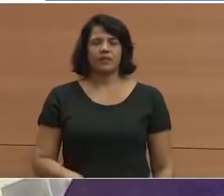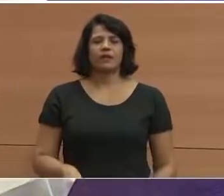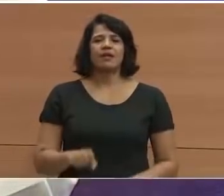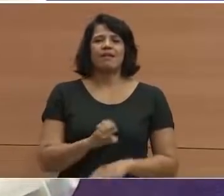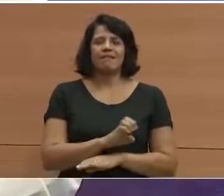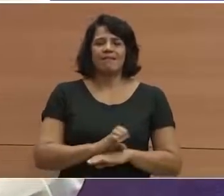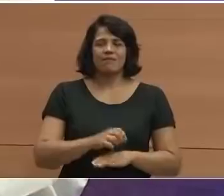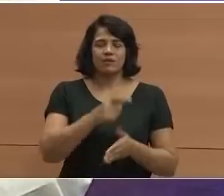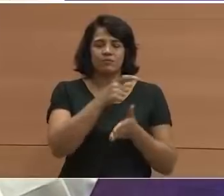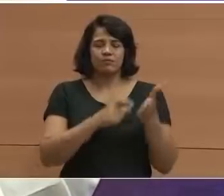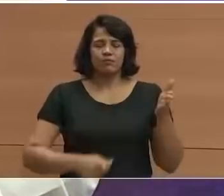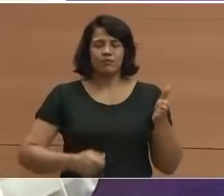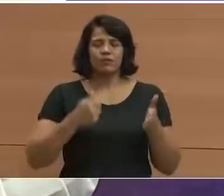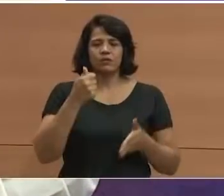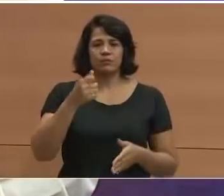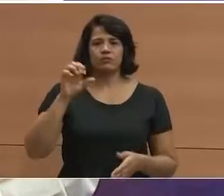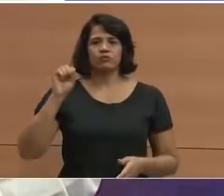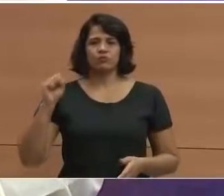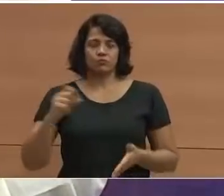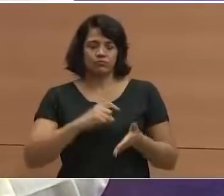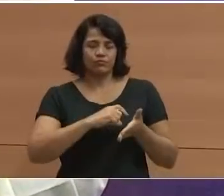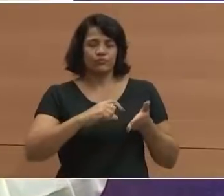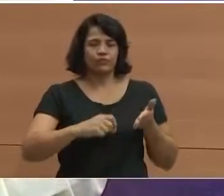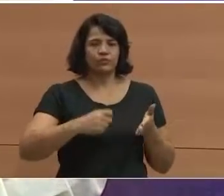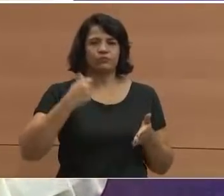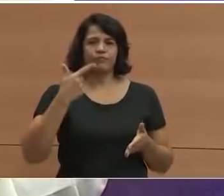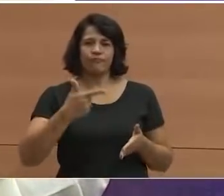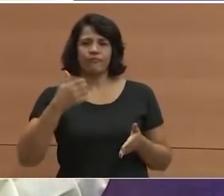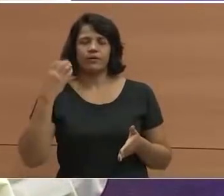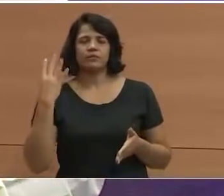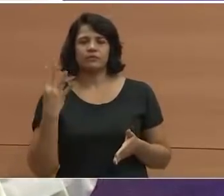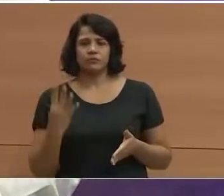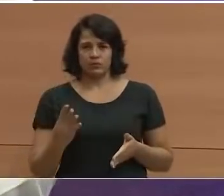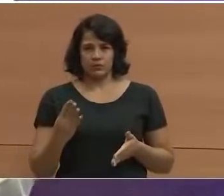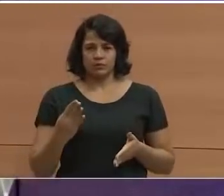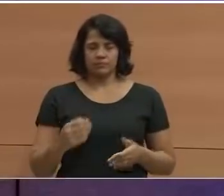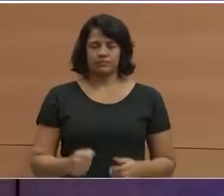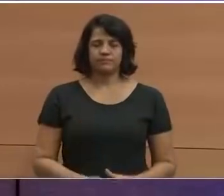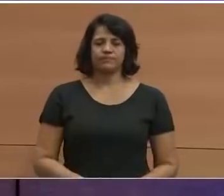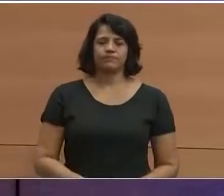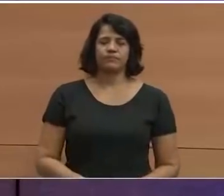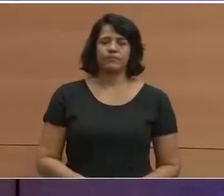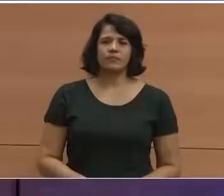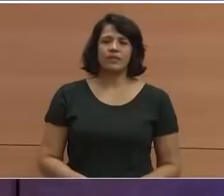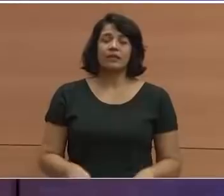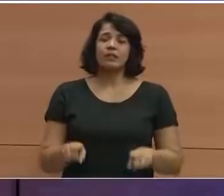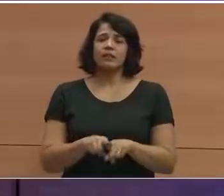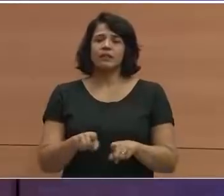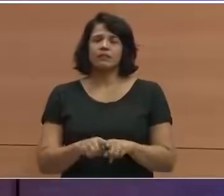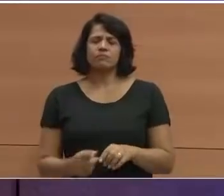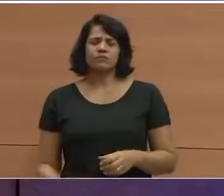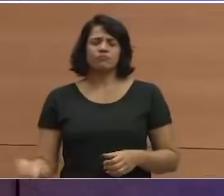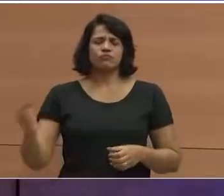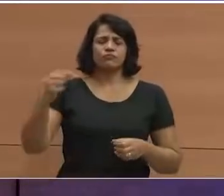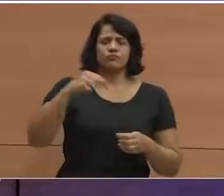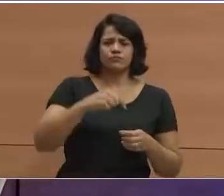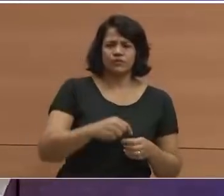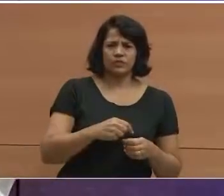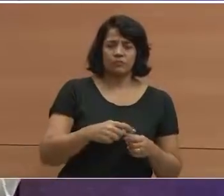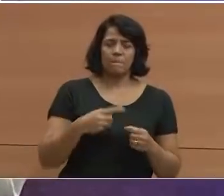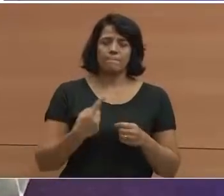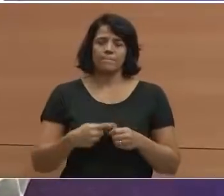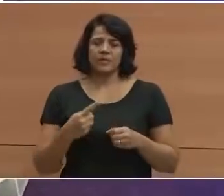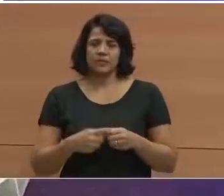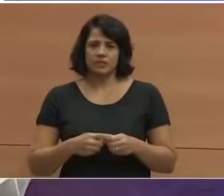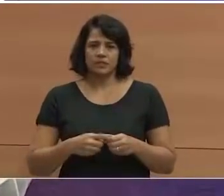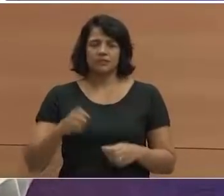Nesse meio tempo, chegou a Éfeso um judeu, natural de Alexandria,